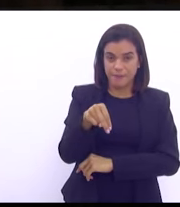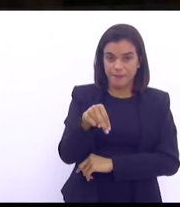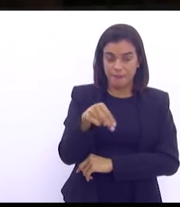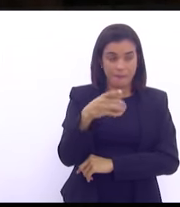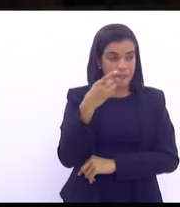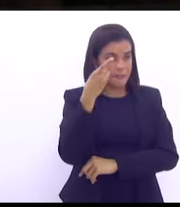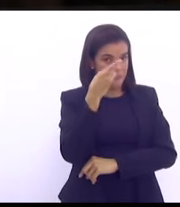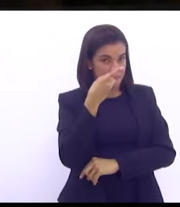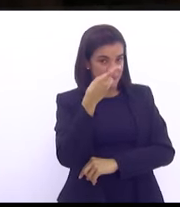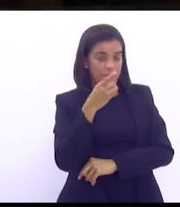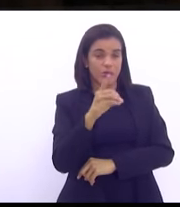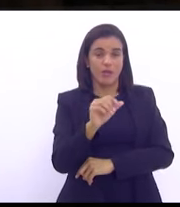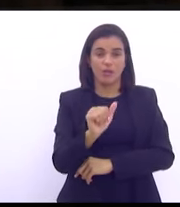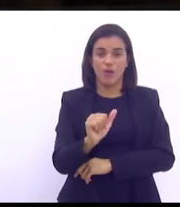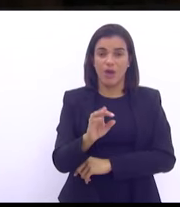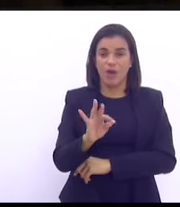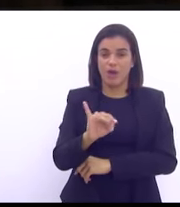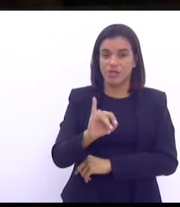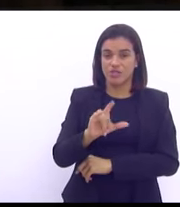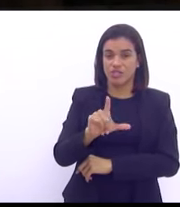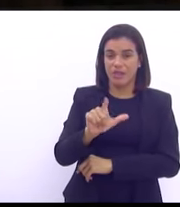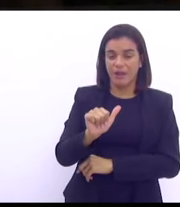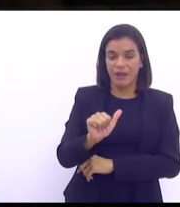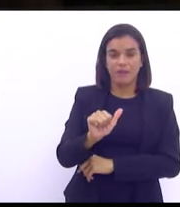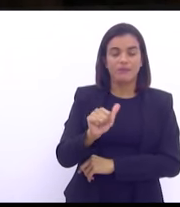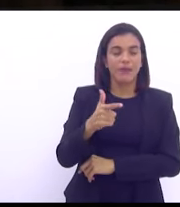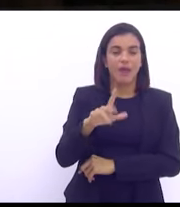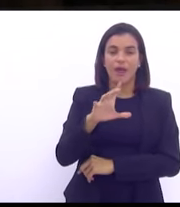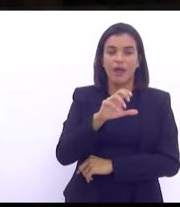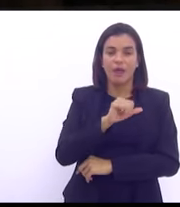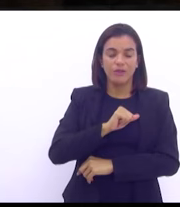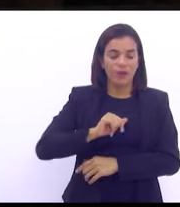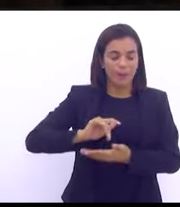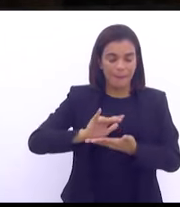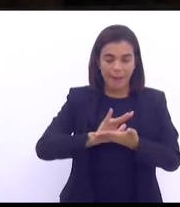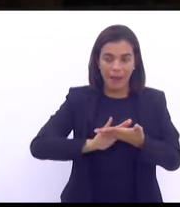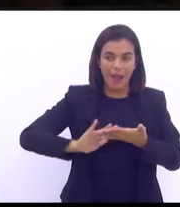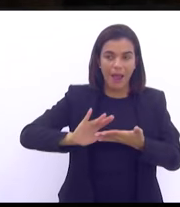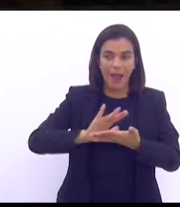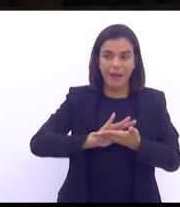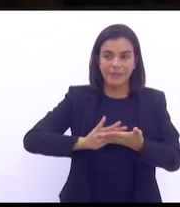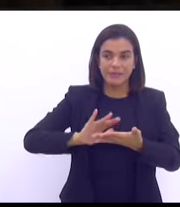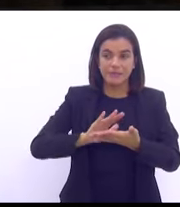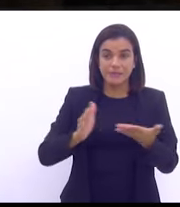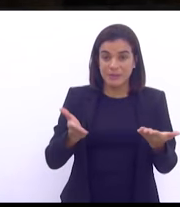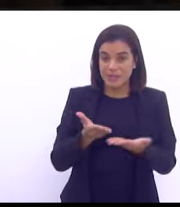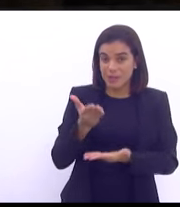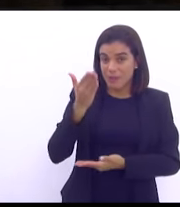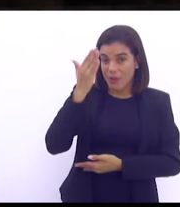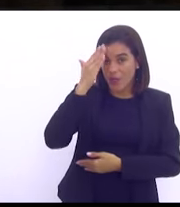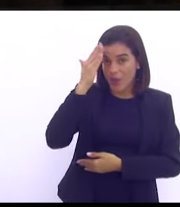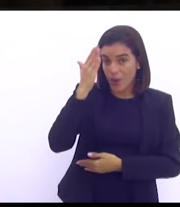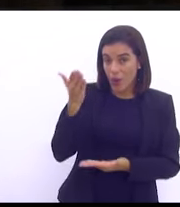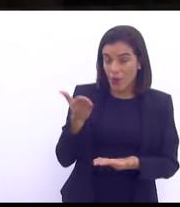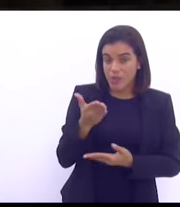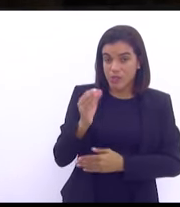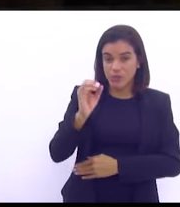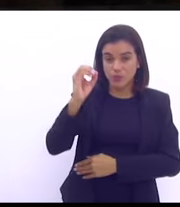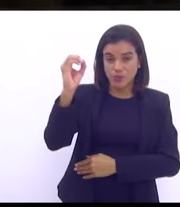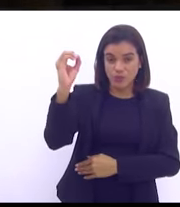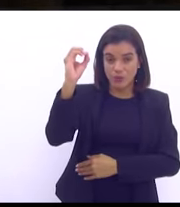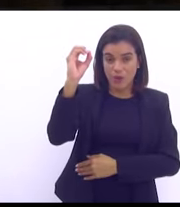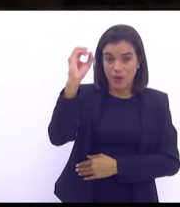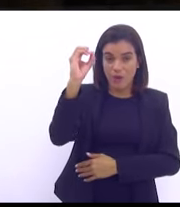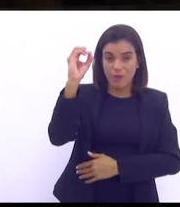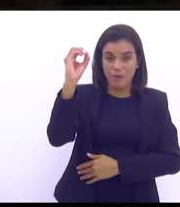Deputado Átila Nunes, que é um místico, sabe que em 21 de novembro o sol